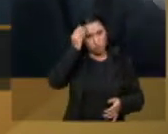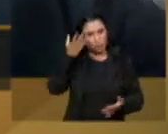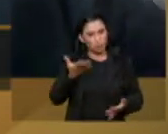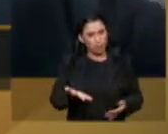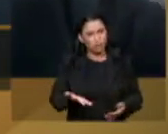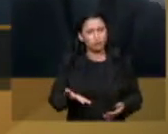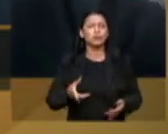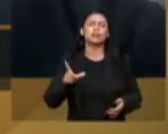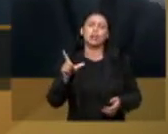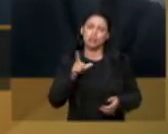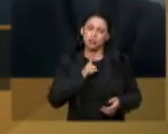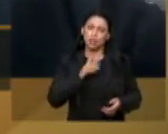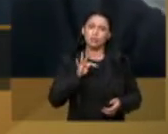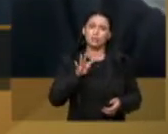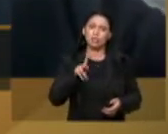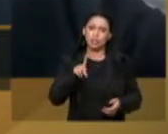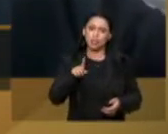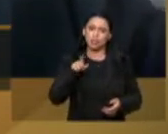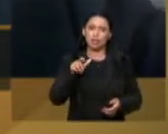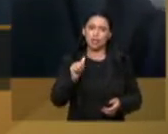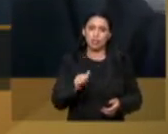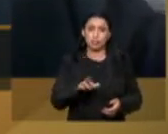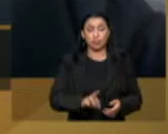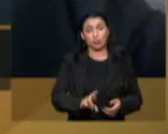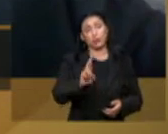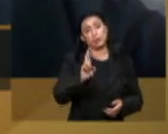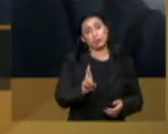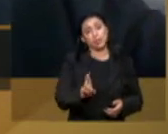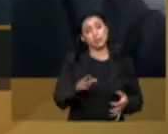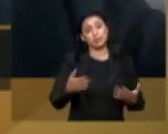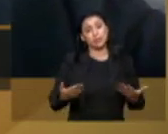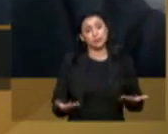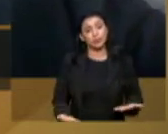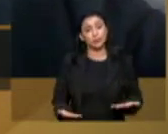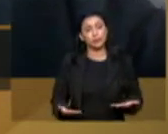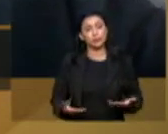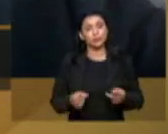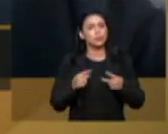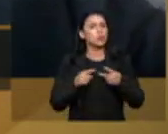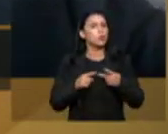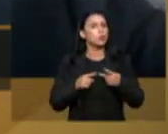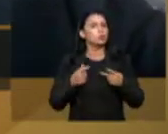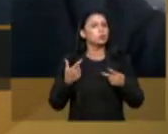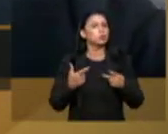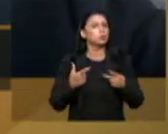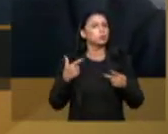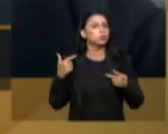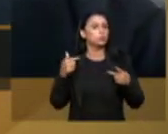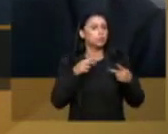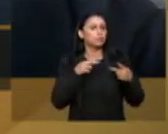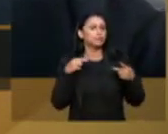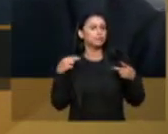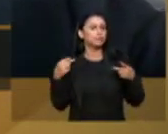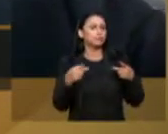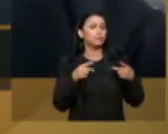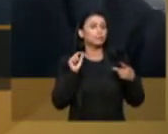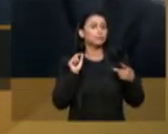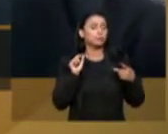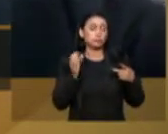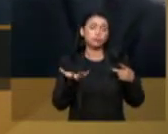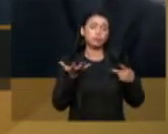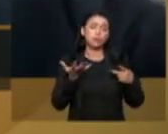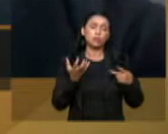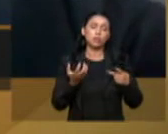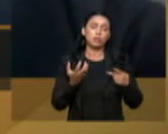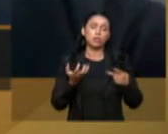caso temos taxação com representação. O segundo problema, o segundo ângulo do problema que gostaria